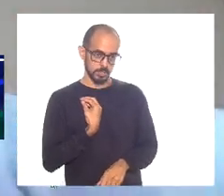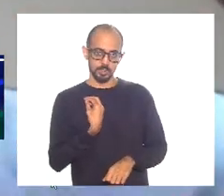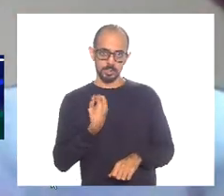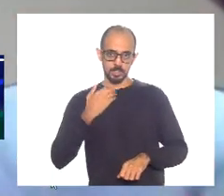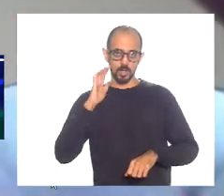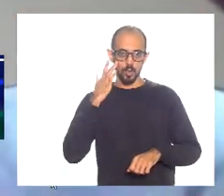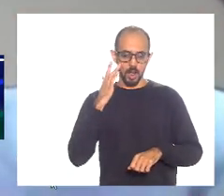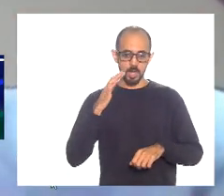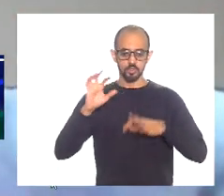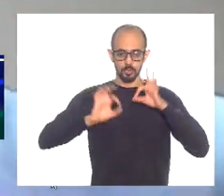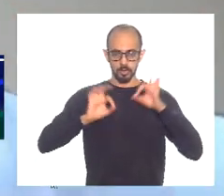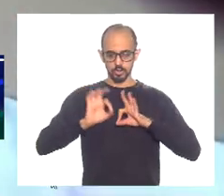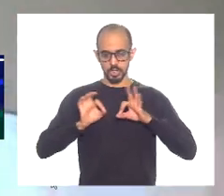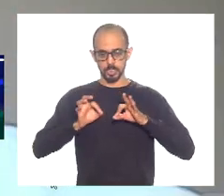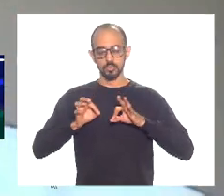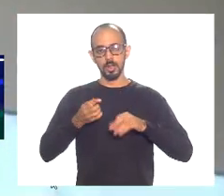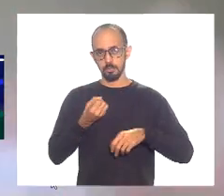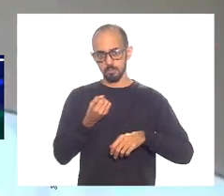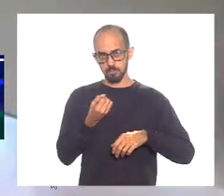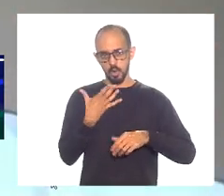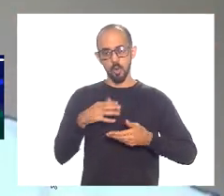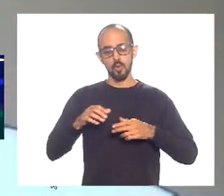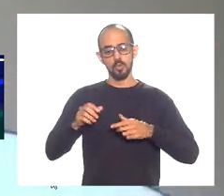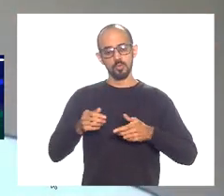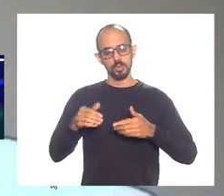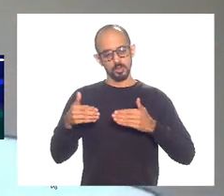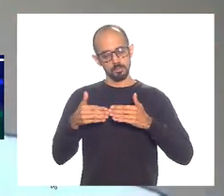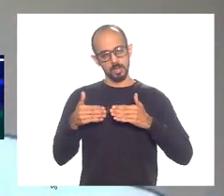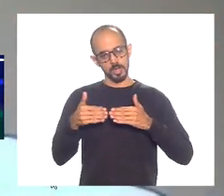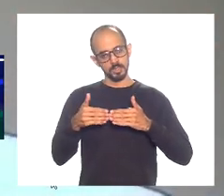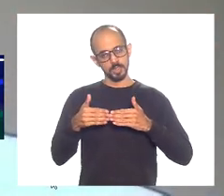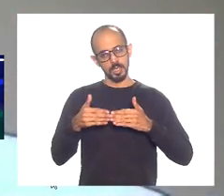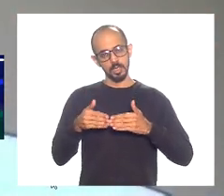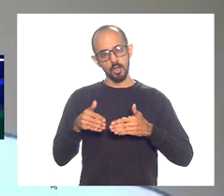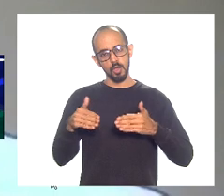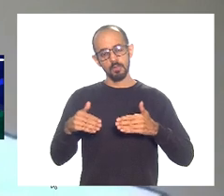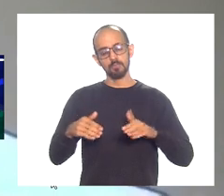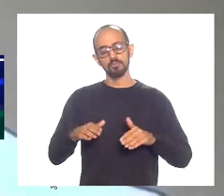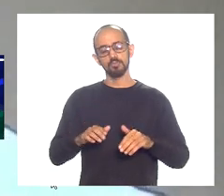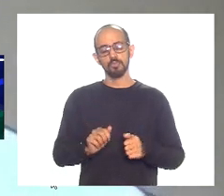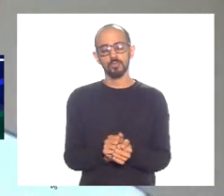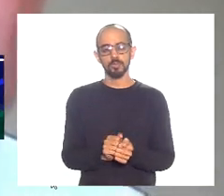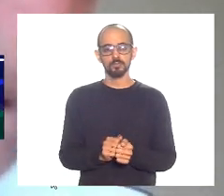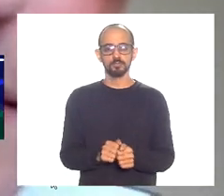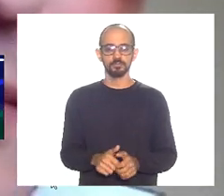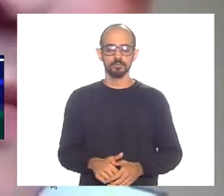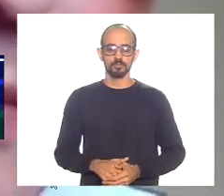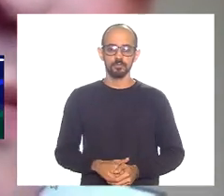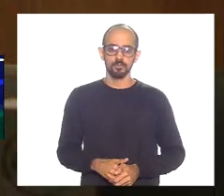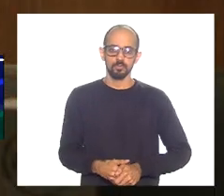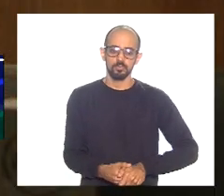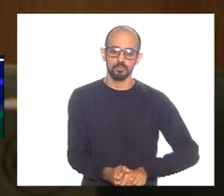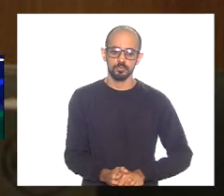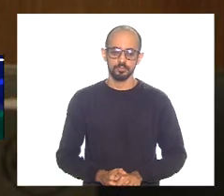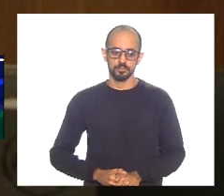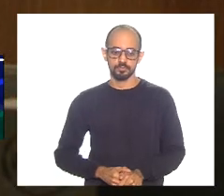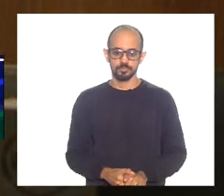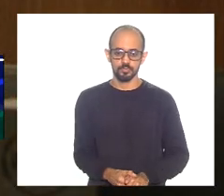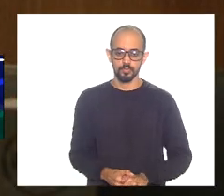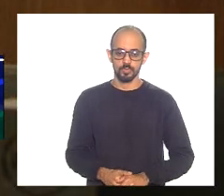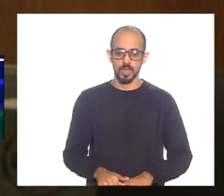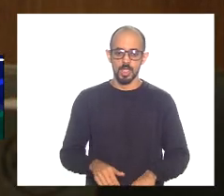projeto é meritório, parecia favorável, sem prejuízo, é claro, das emendas que serão apreciadas. Pela Comissão